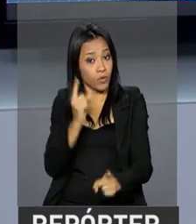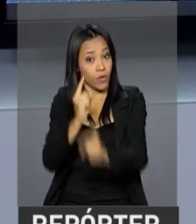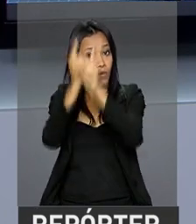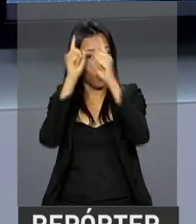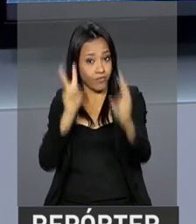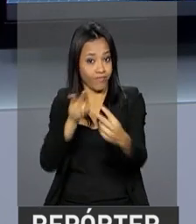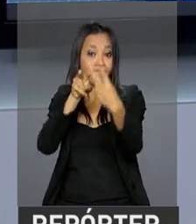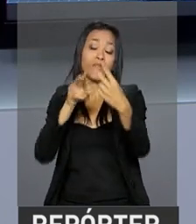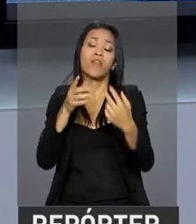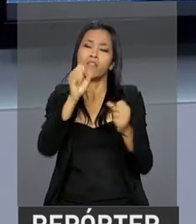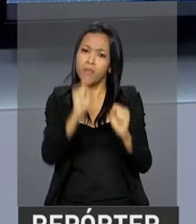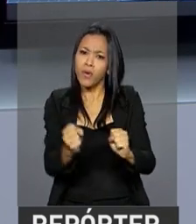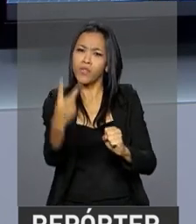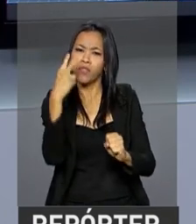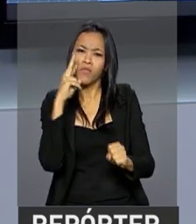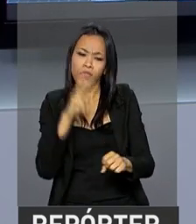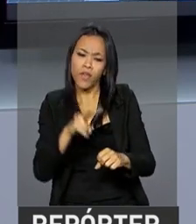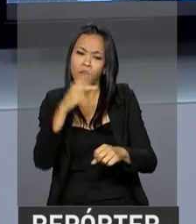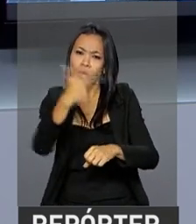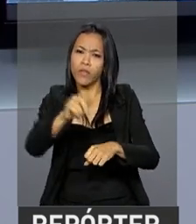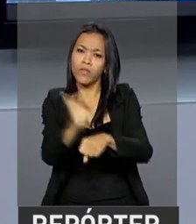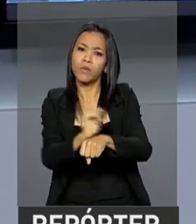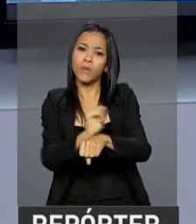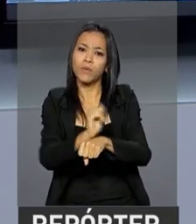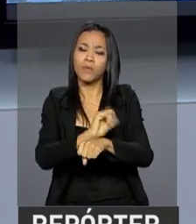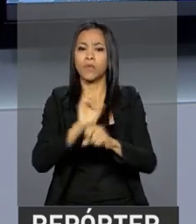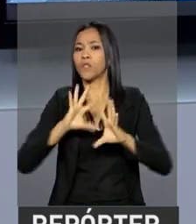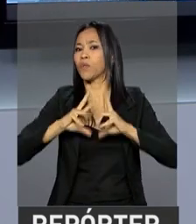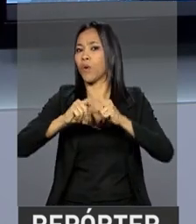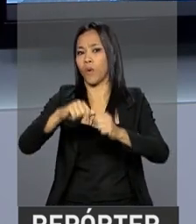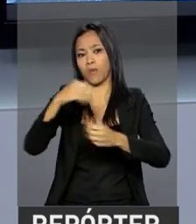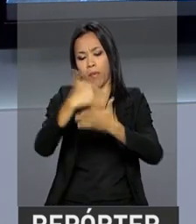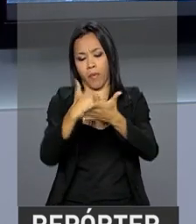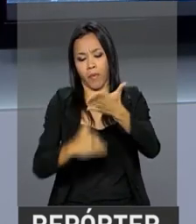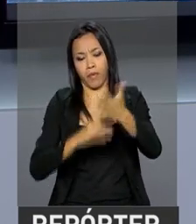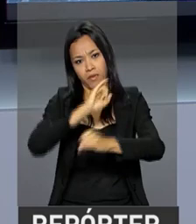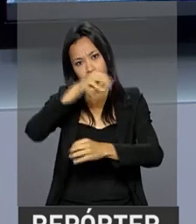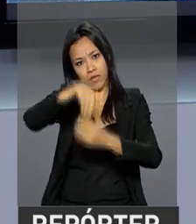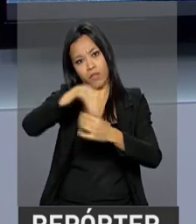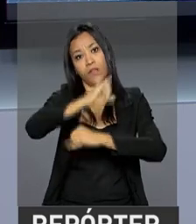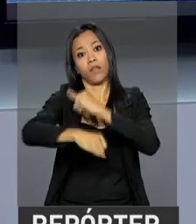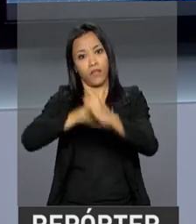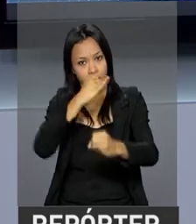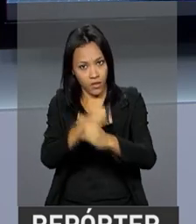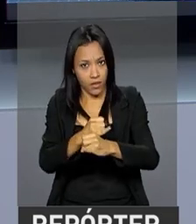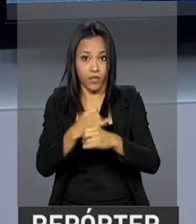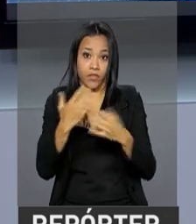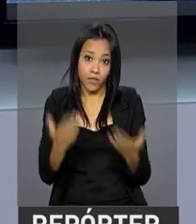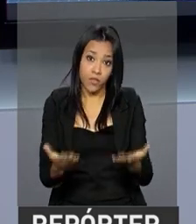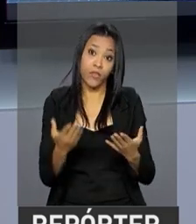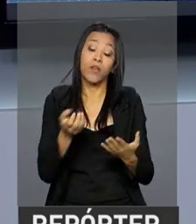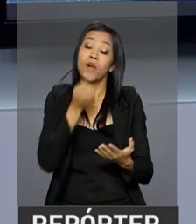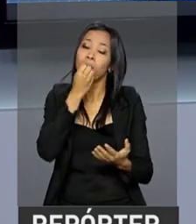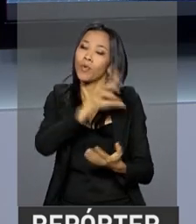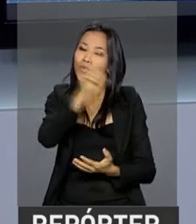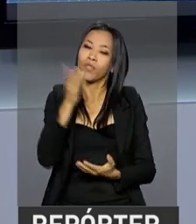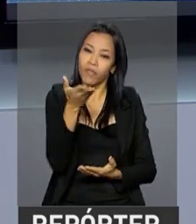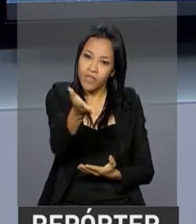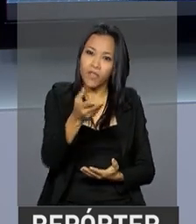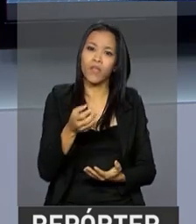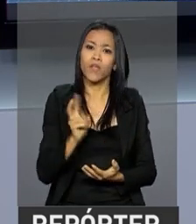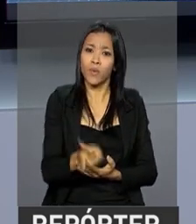edição. Você pode rever as reportagens no YouTube e toda a programação também está disponível na nossa página na internet. Um bom dia